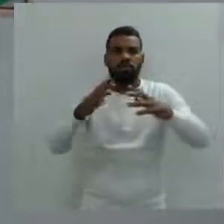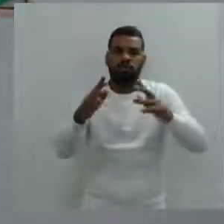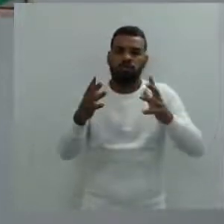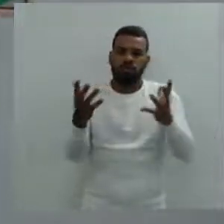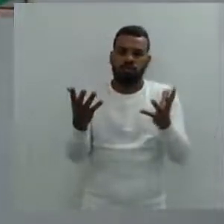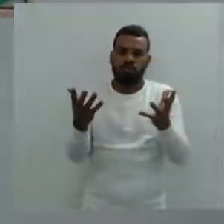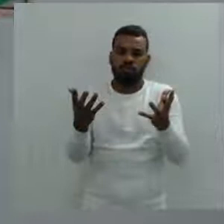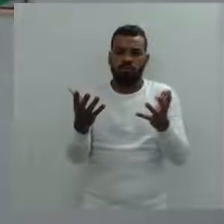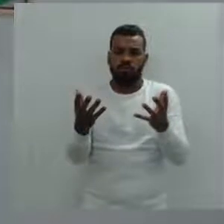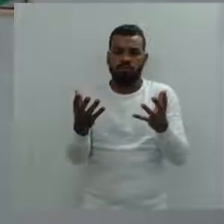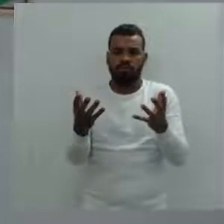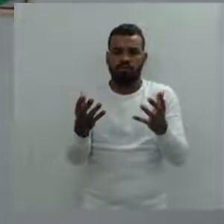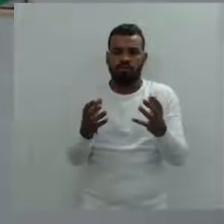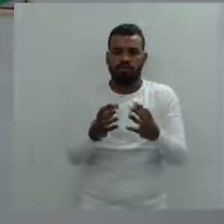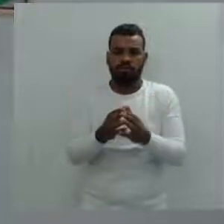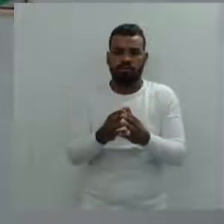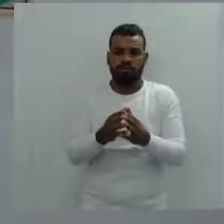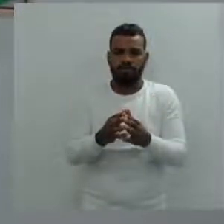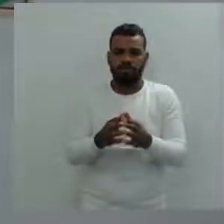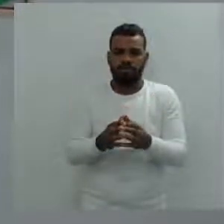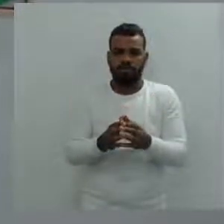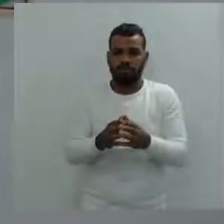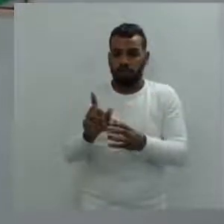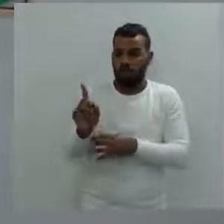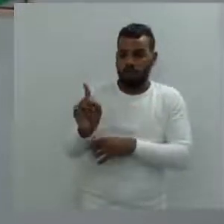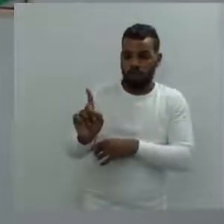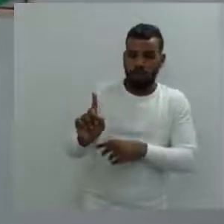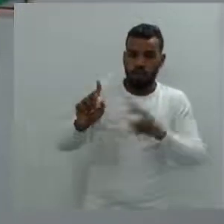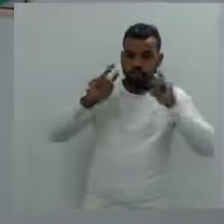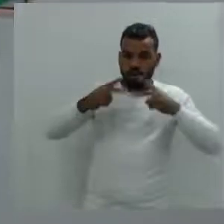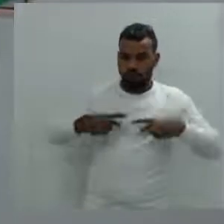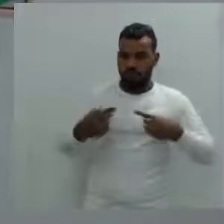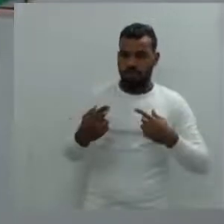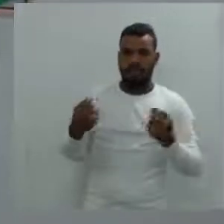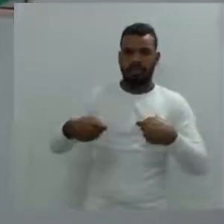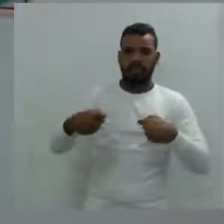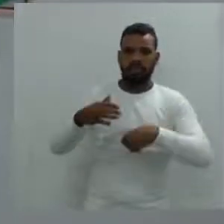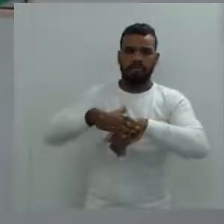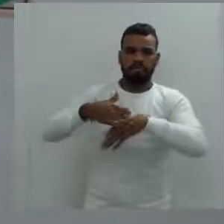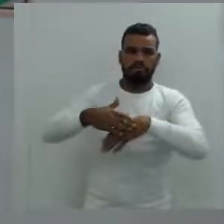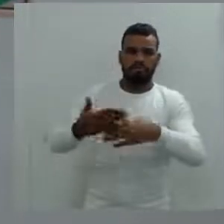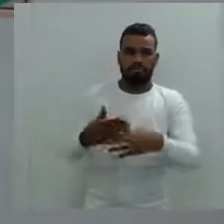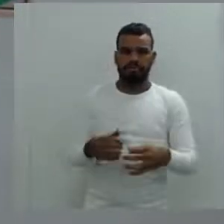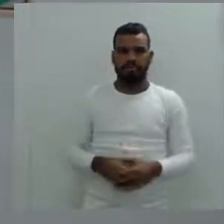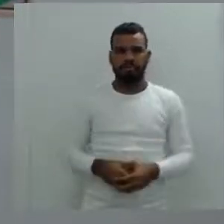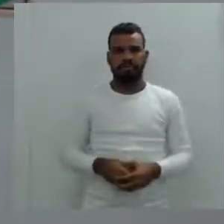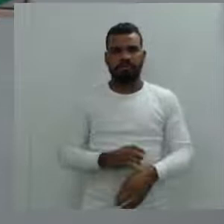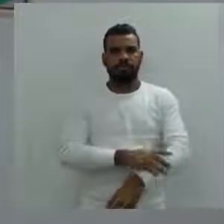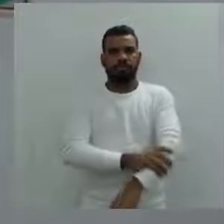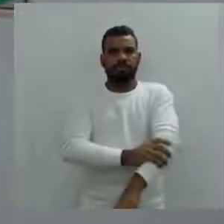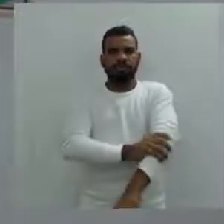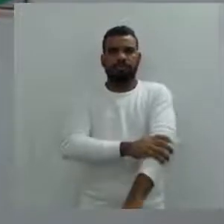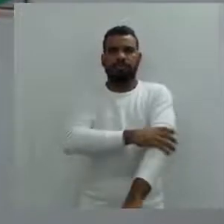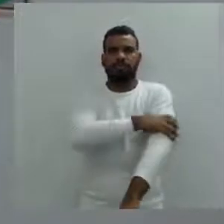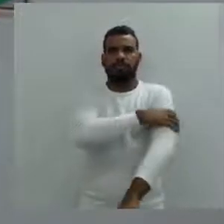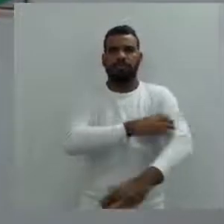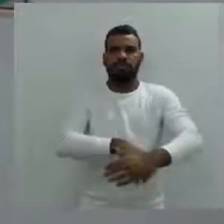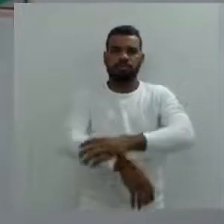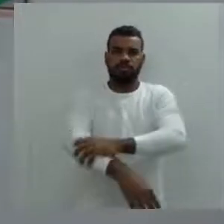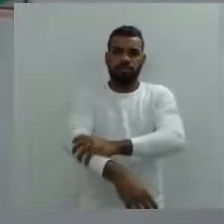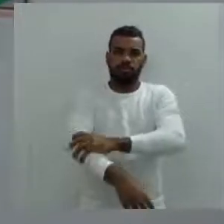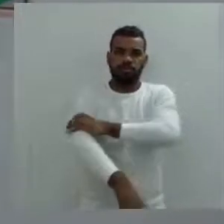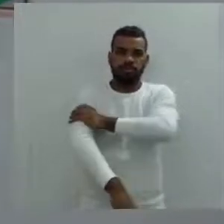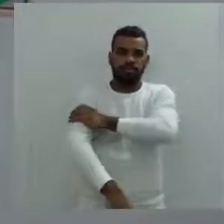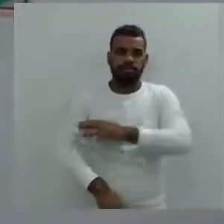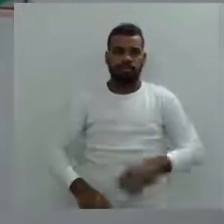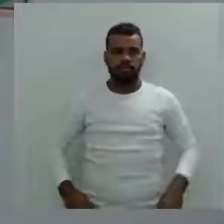sem dúvida, vai precisar de uma ajuda física e não maquinária. Vamos para a fase 3 aqui